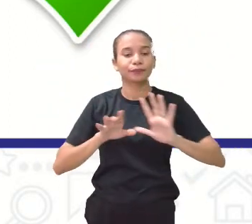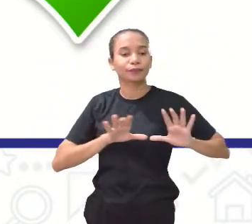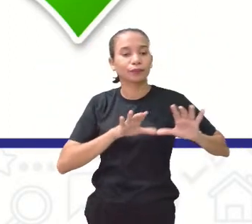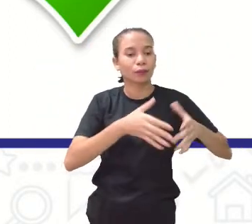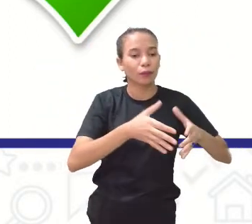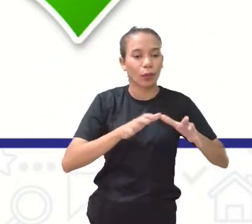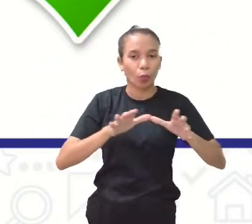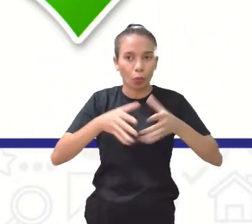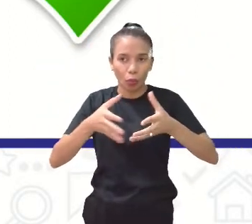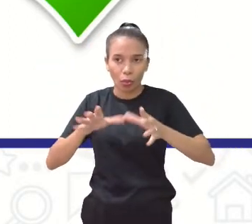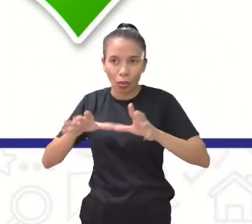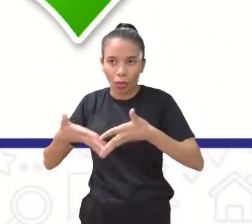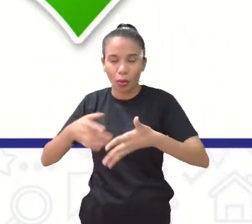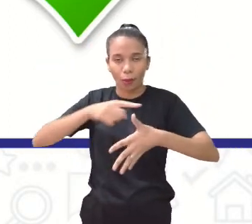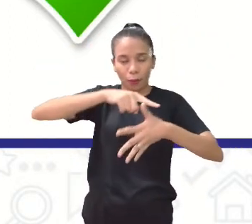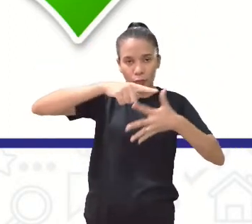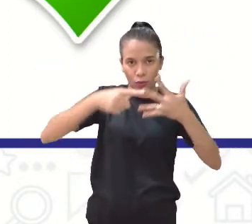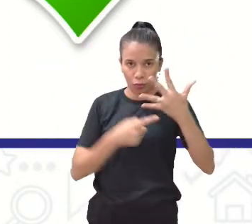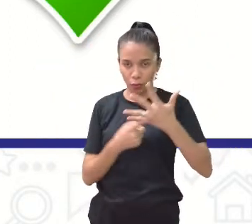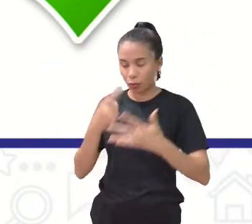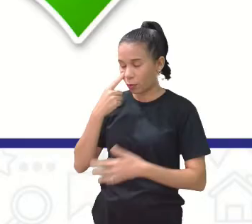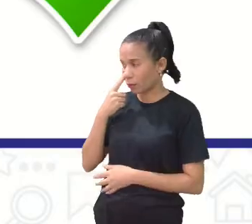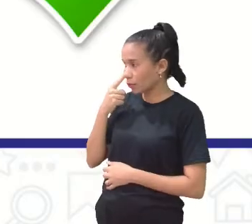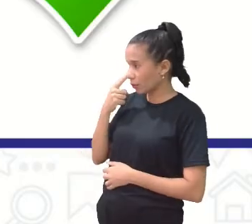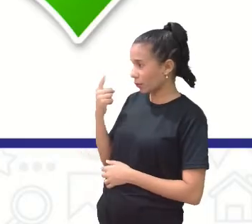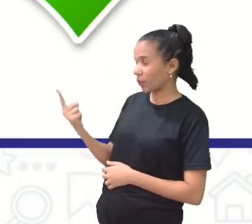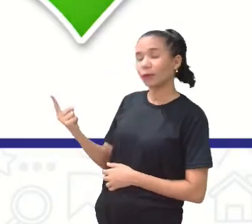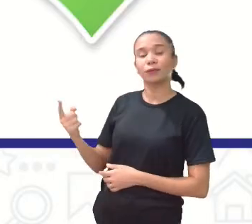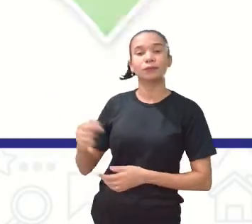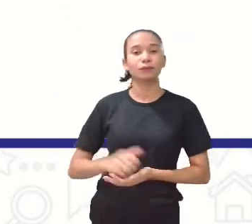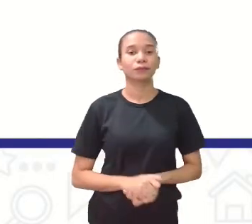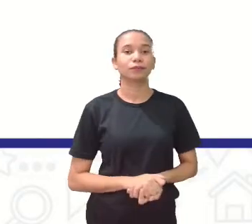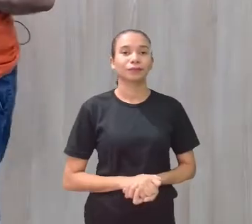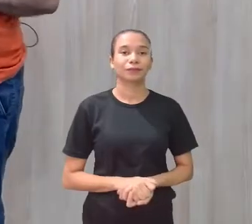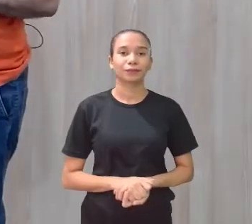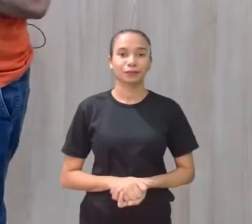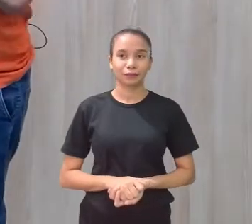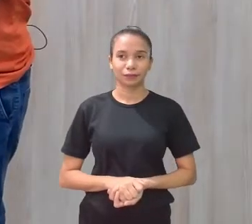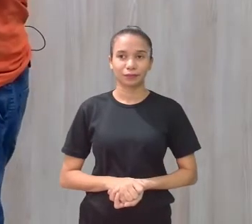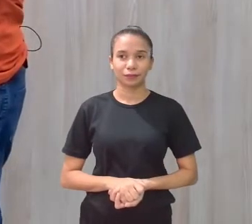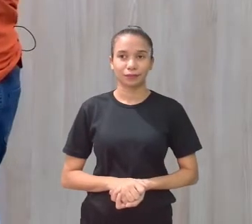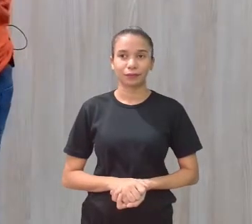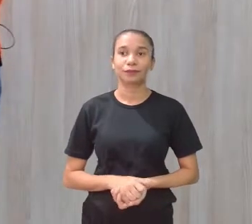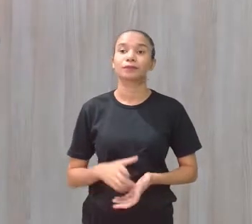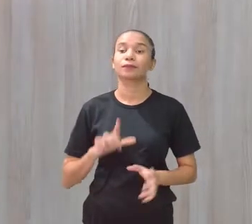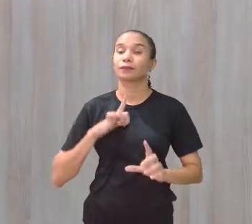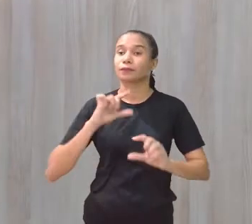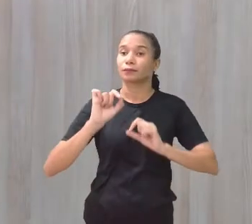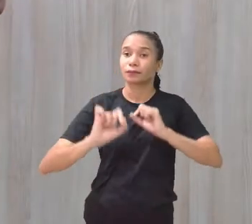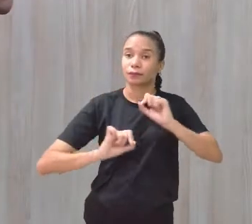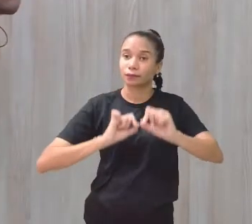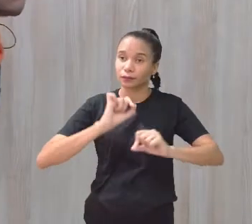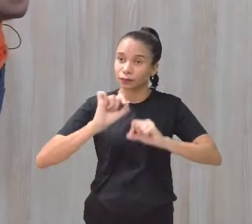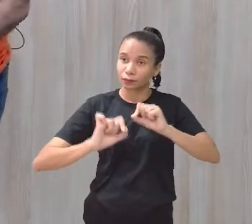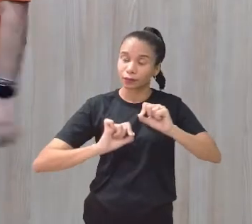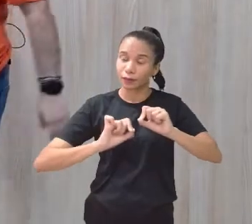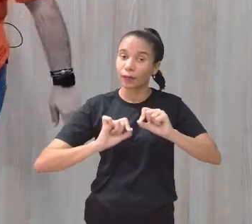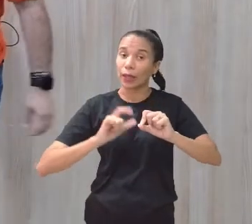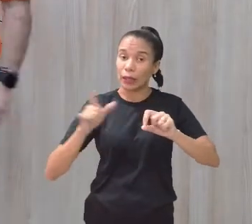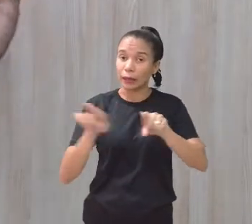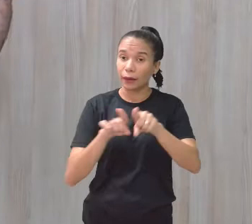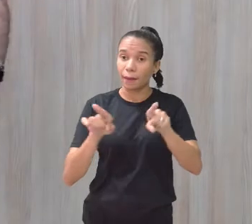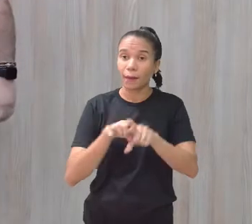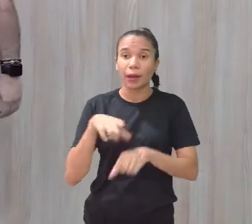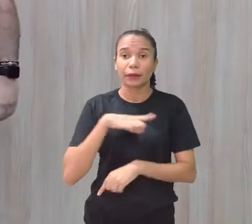ó, os sudaneses, bambaras, fulas, mandingas e haussais, né? Então, vejam só. Mas